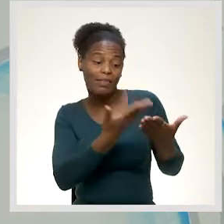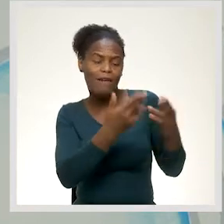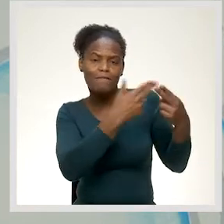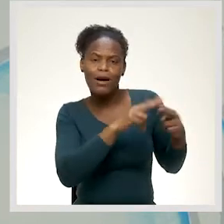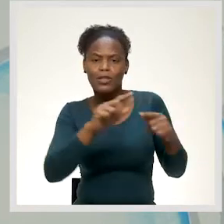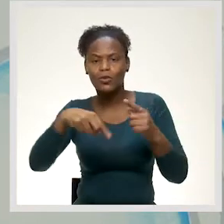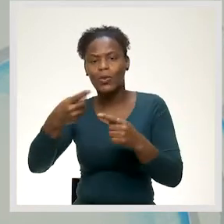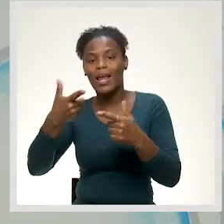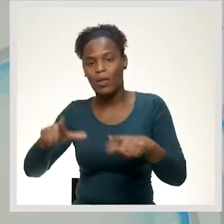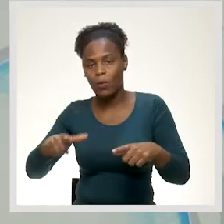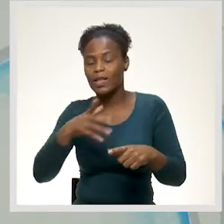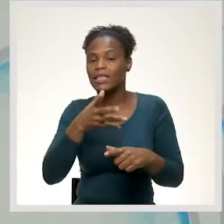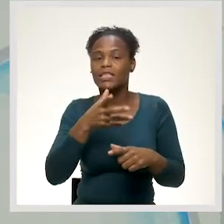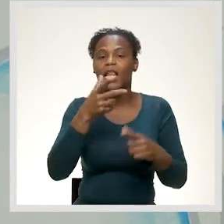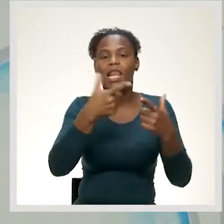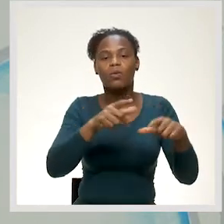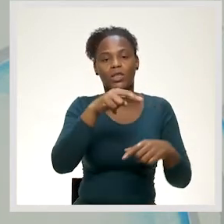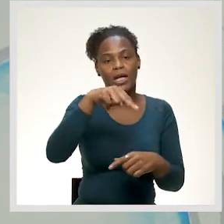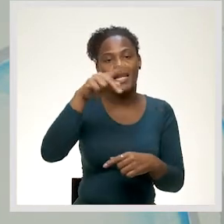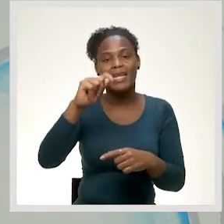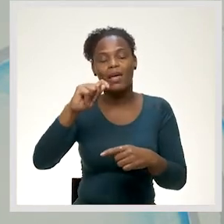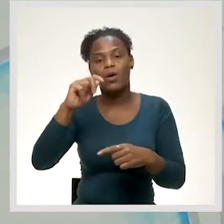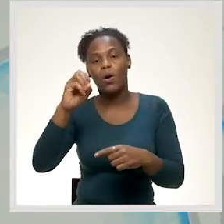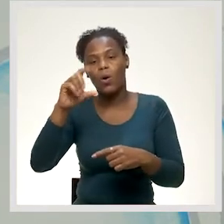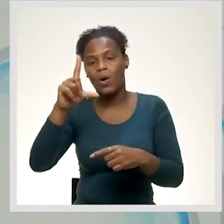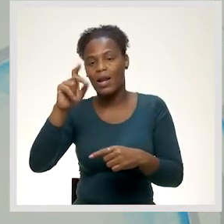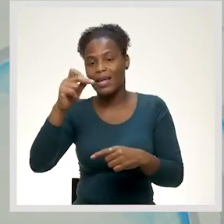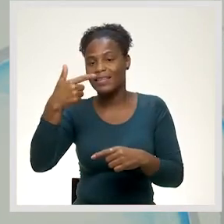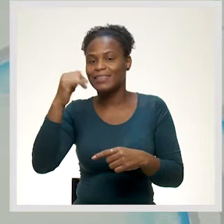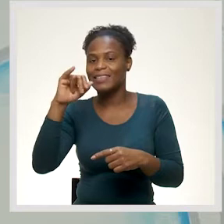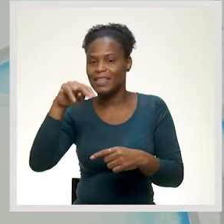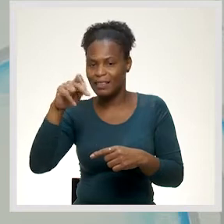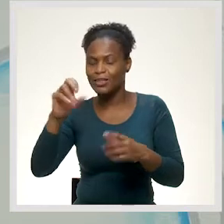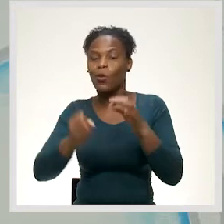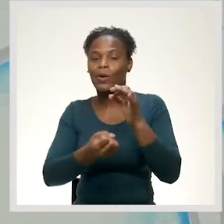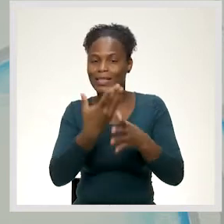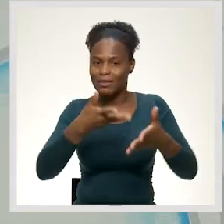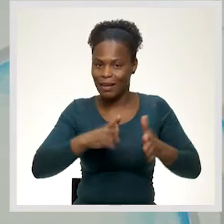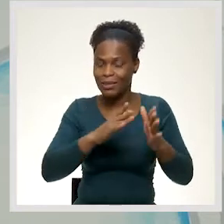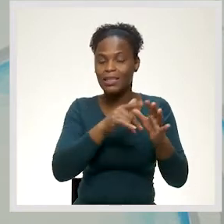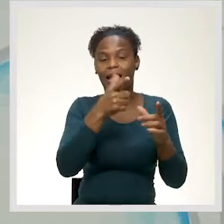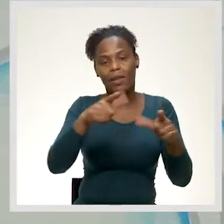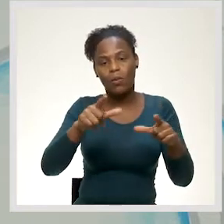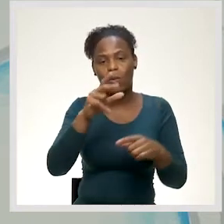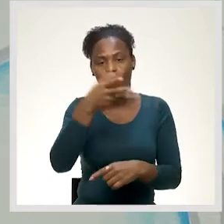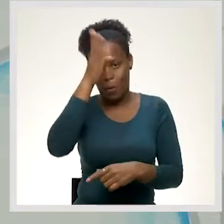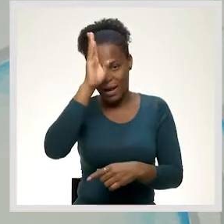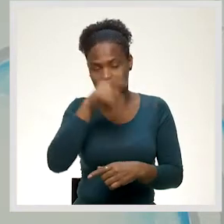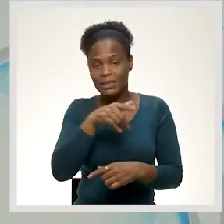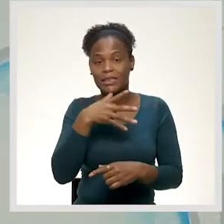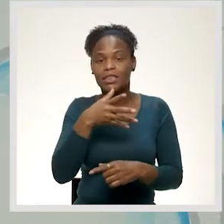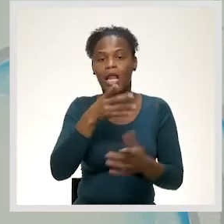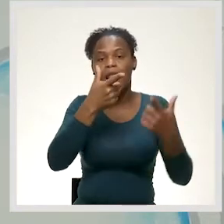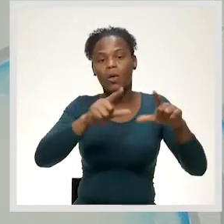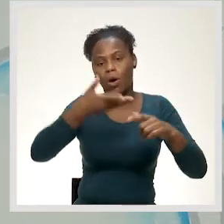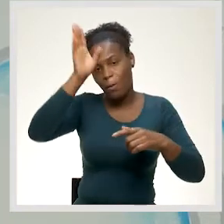chamadas línguas neolatinas ou línguas românicas. São línguas